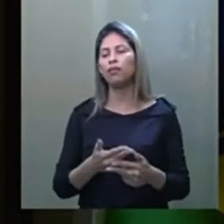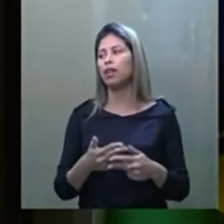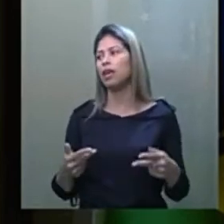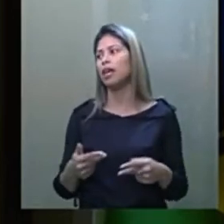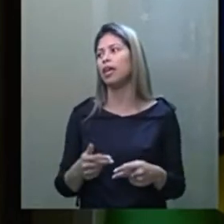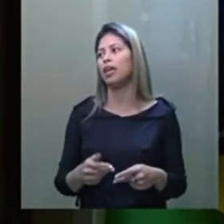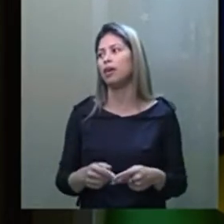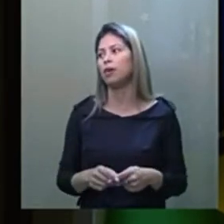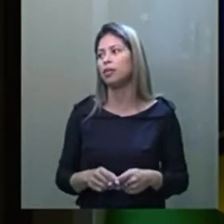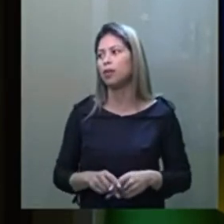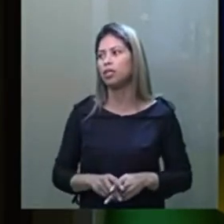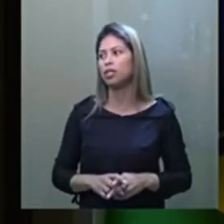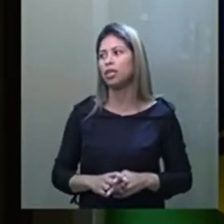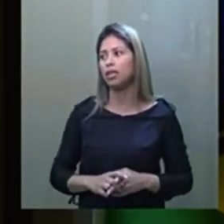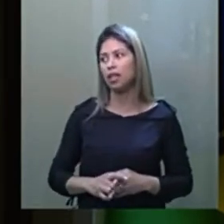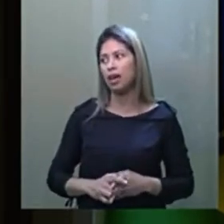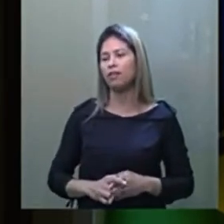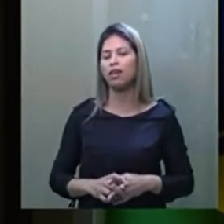pensar e o agir.